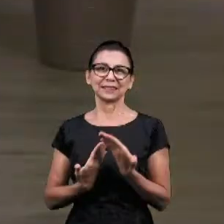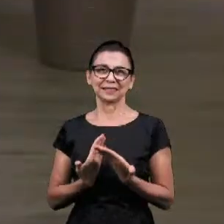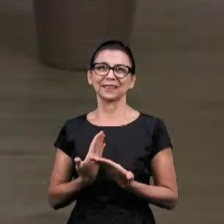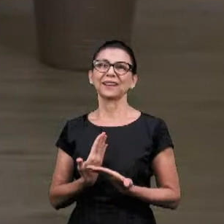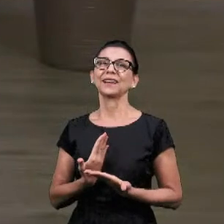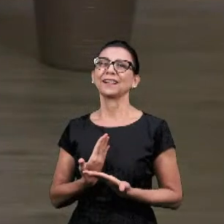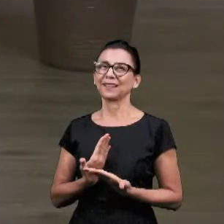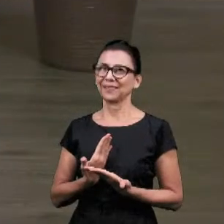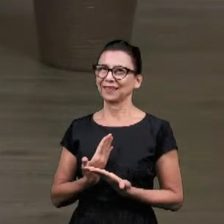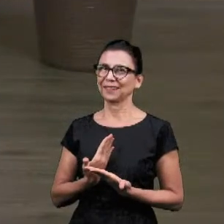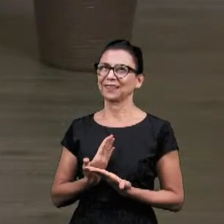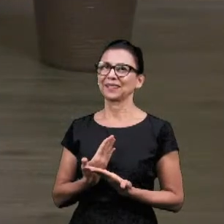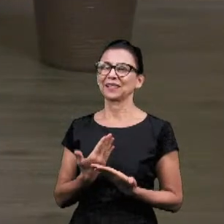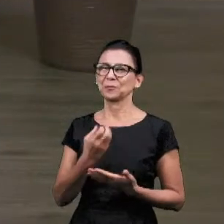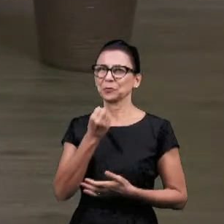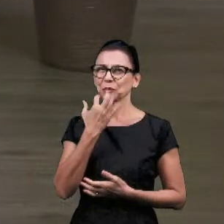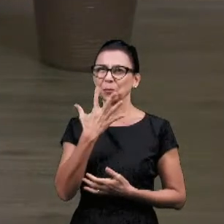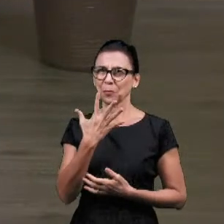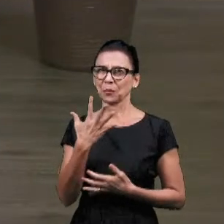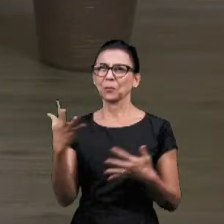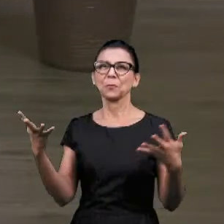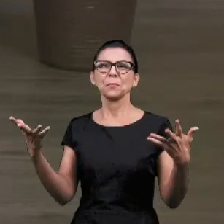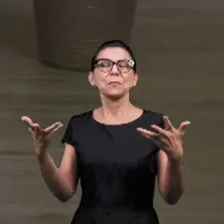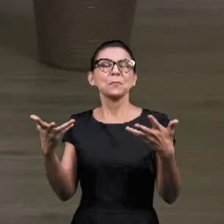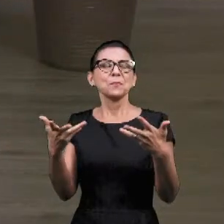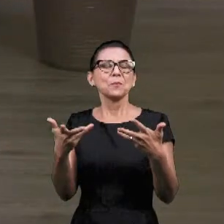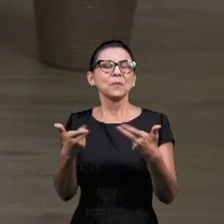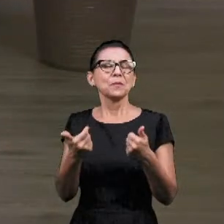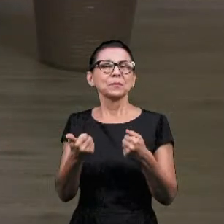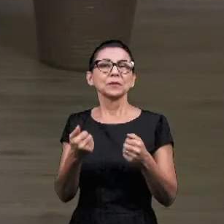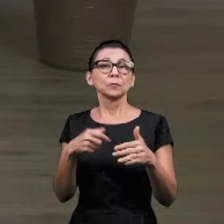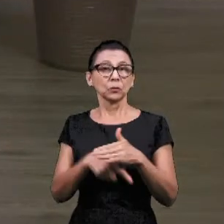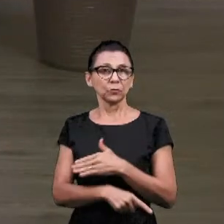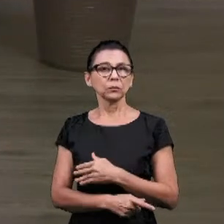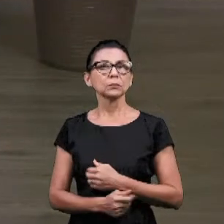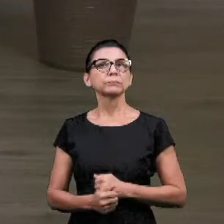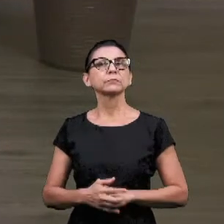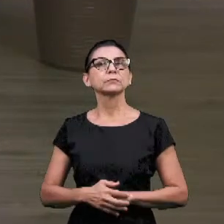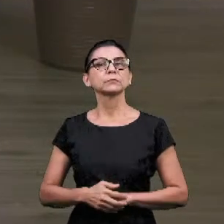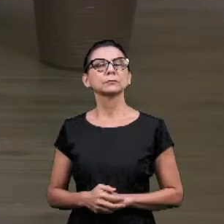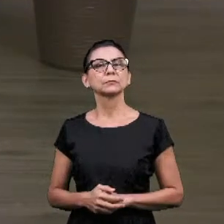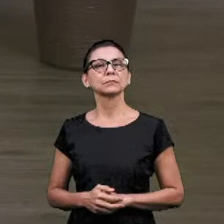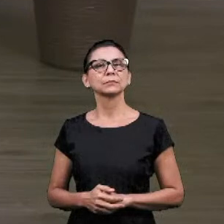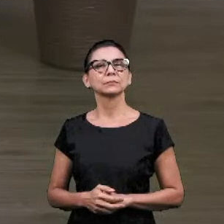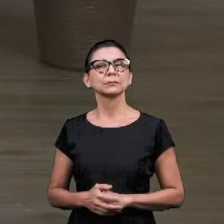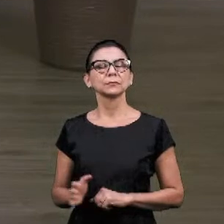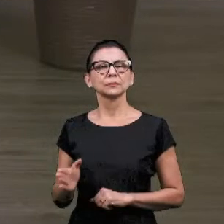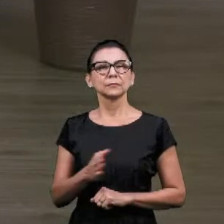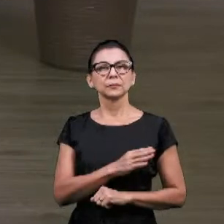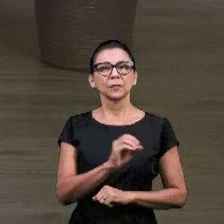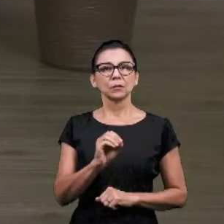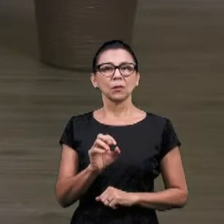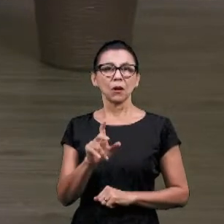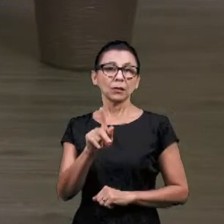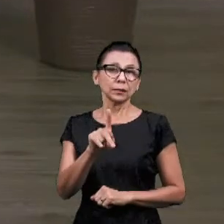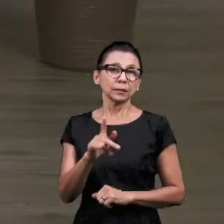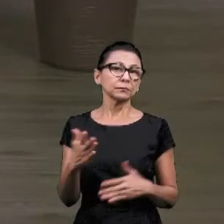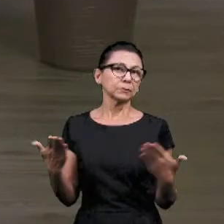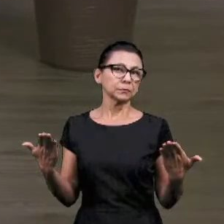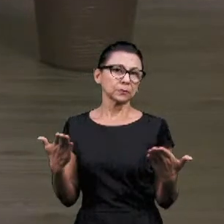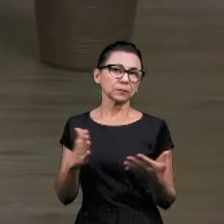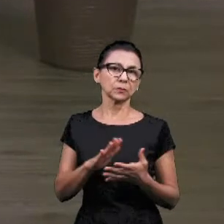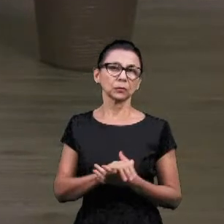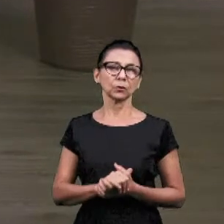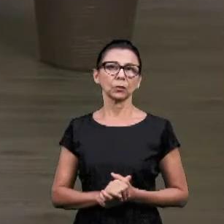maravilhosa. Isso é algo grandioso que nós temos. Muito bem. Agora a gente está caminhando